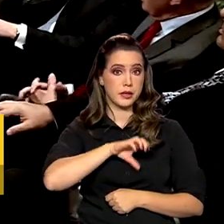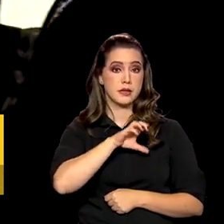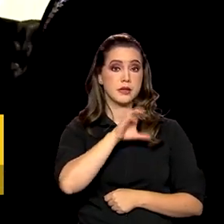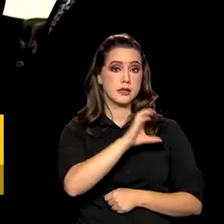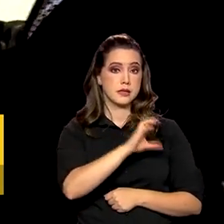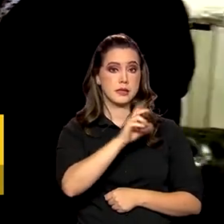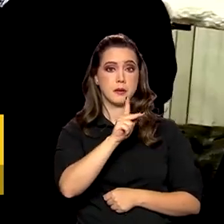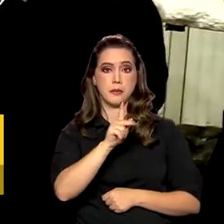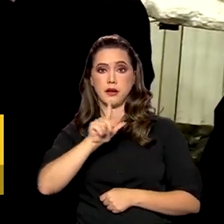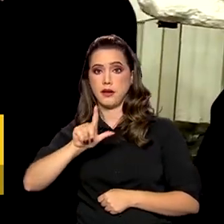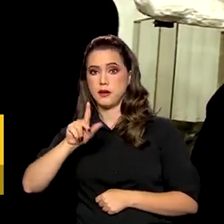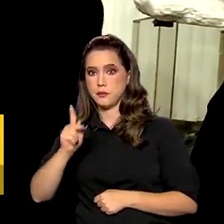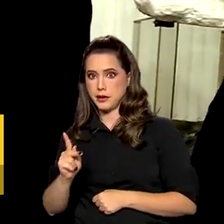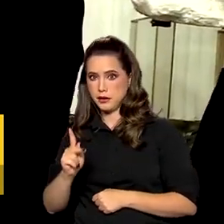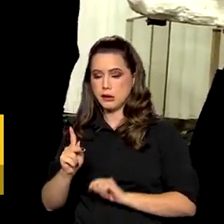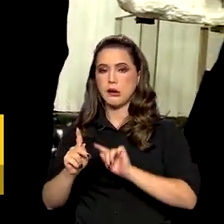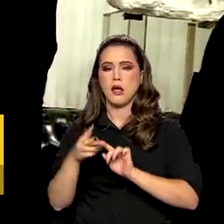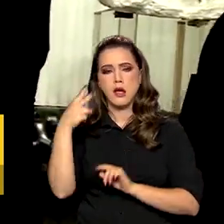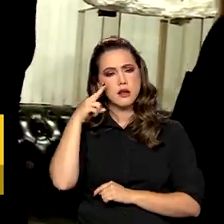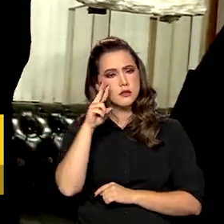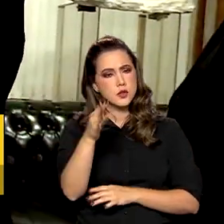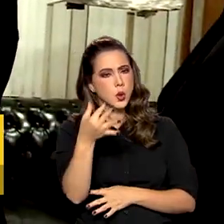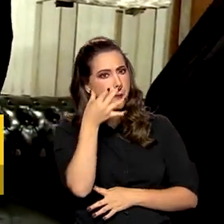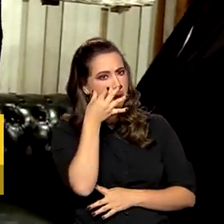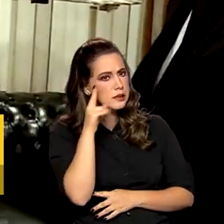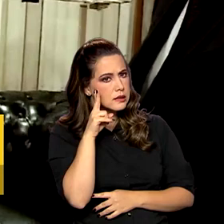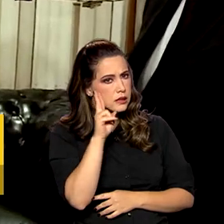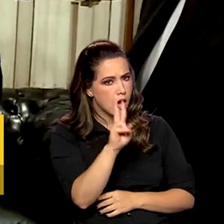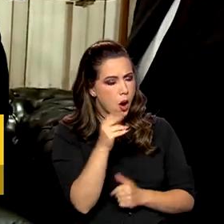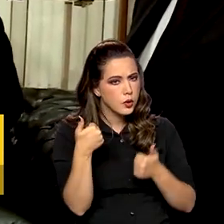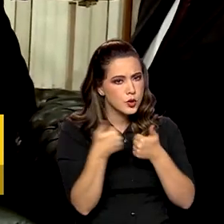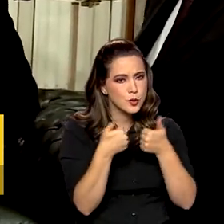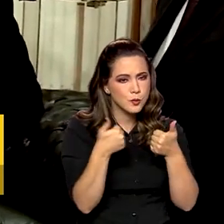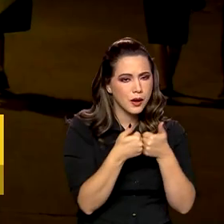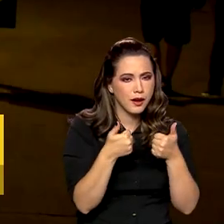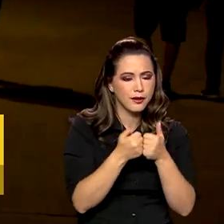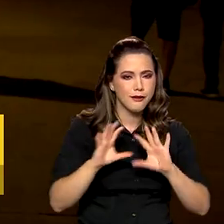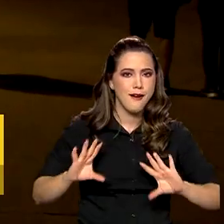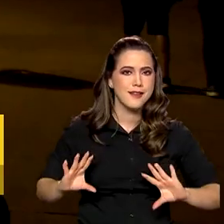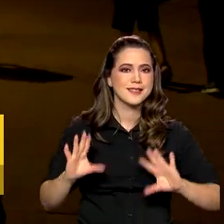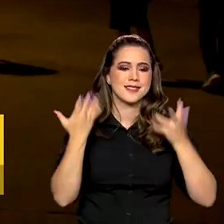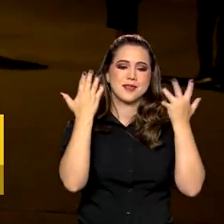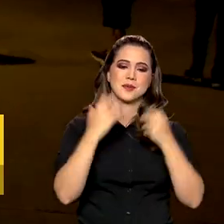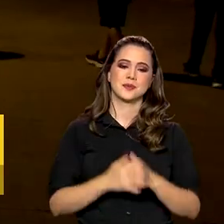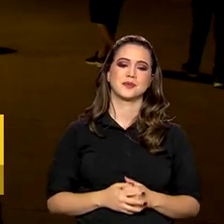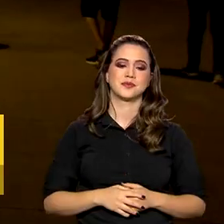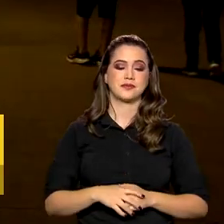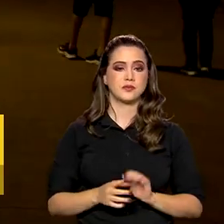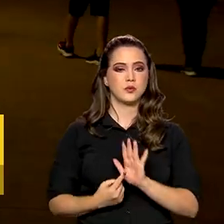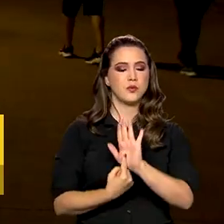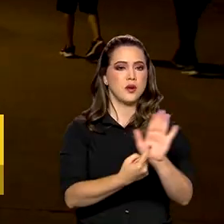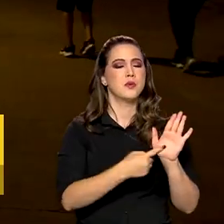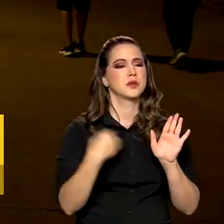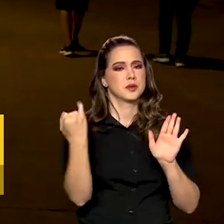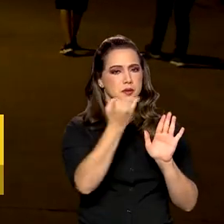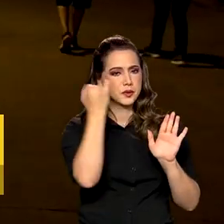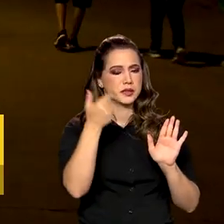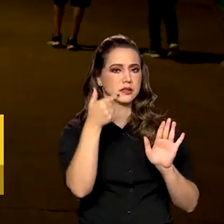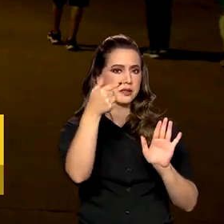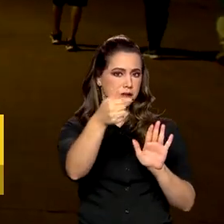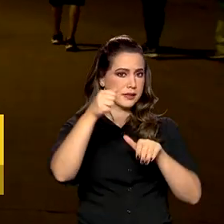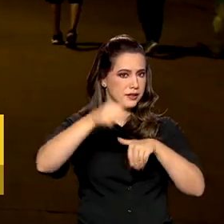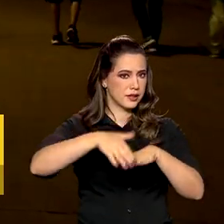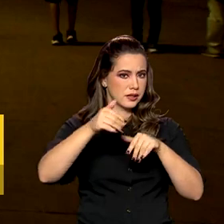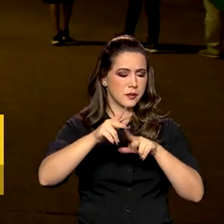CPLP. Eles vieram prestigiar de perto a festa do bicentenário. devolvendo realmente o protagonismo de 7 de setembro ao povo